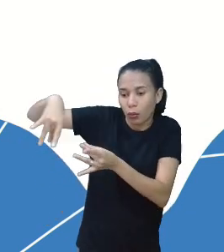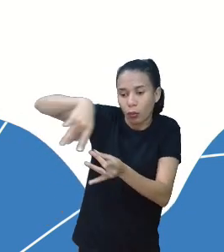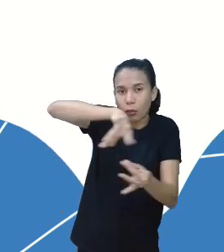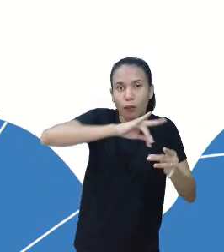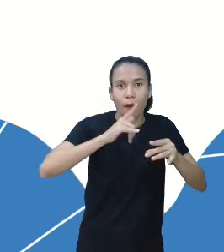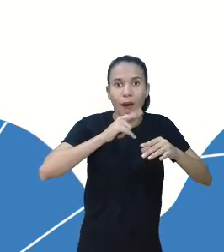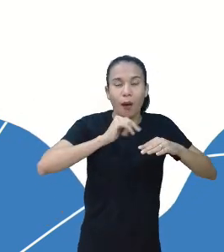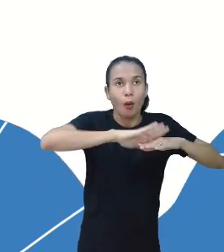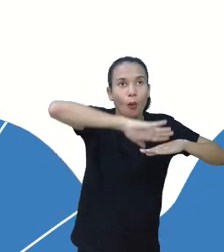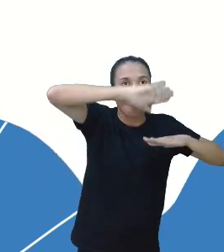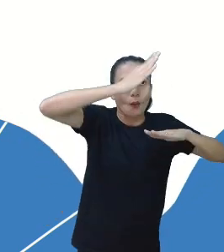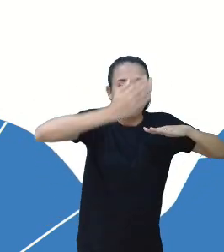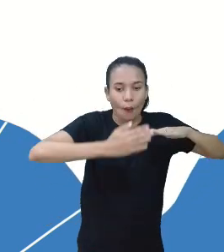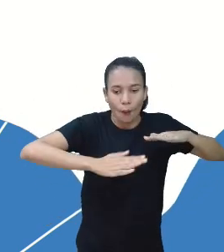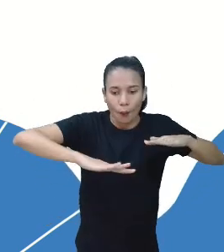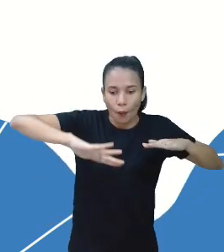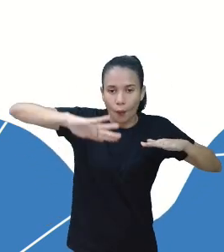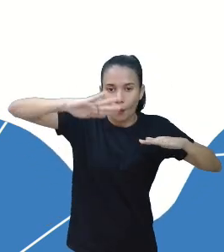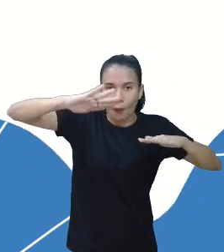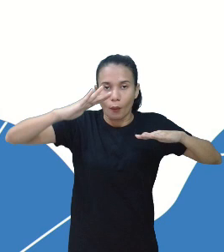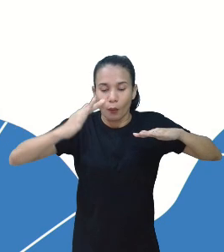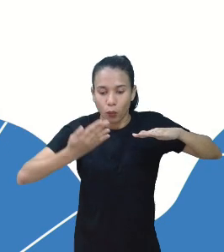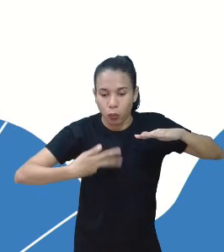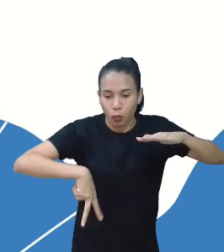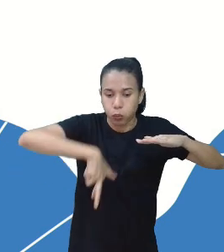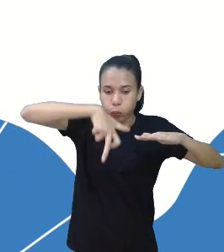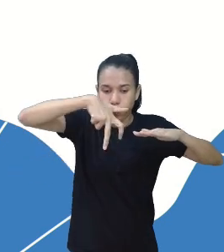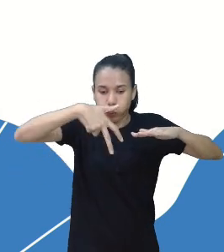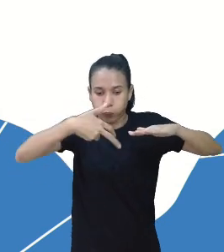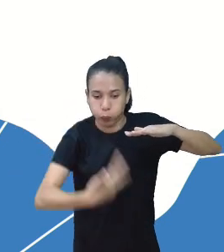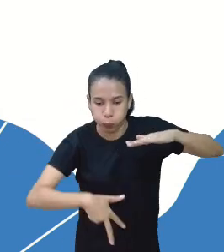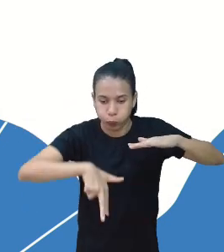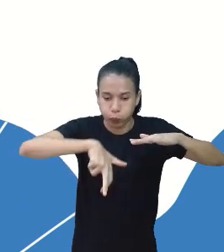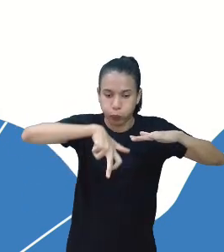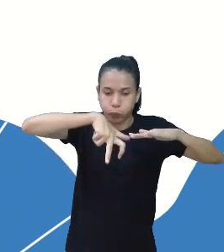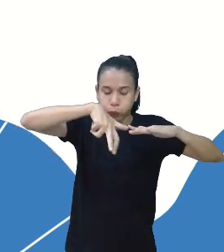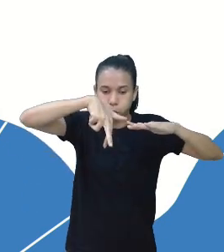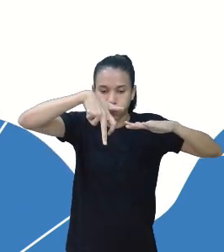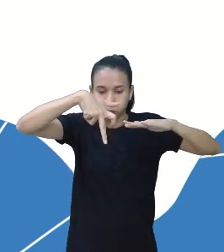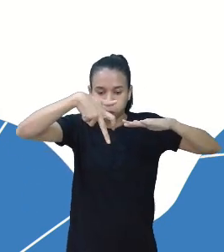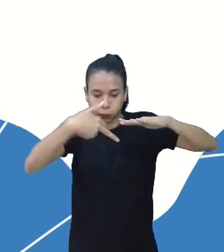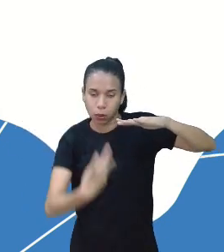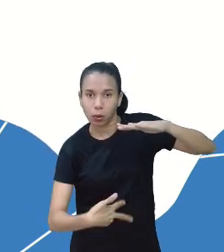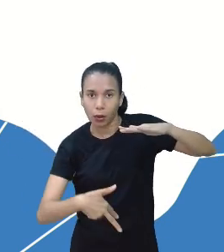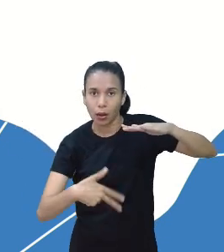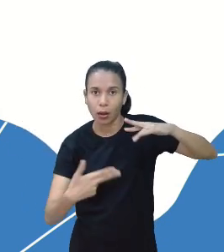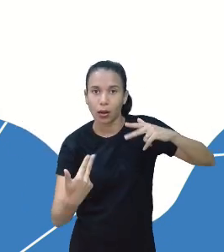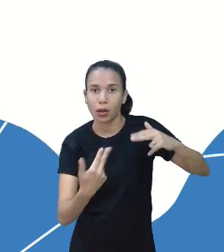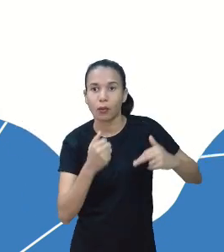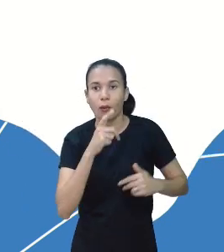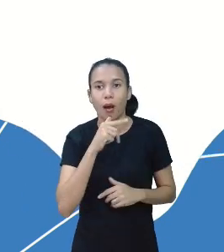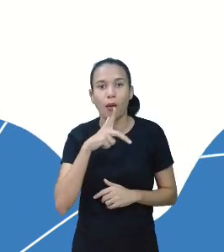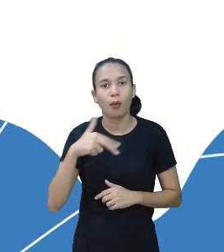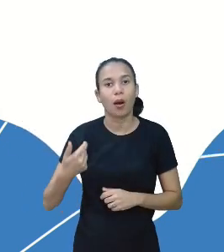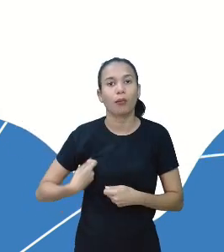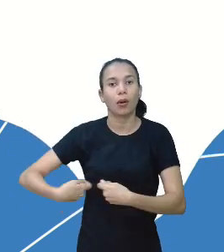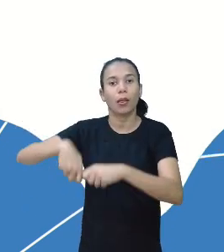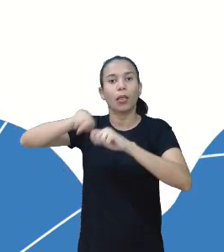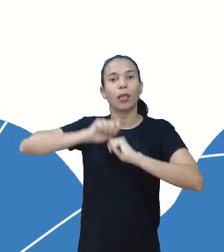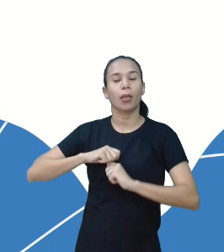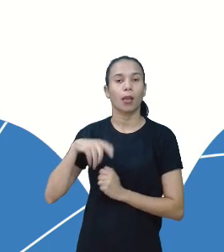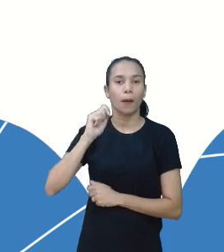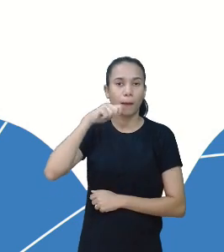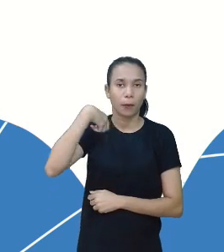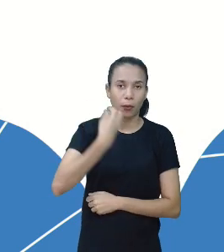onda entumecida, dando-lhe assim mortalha e sepultura, o mesmo mar que o pão lhe